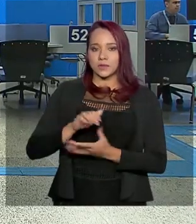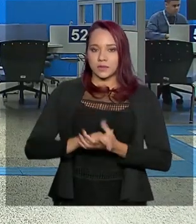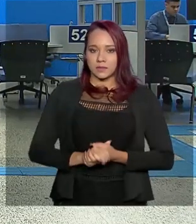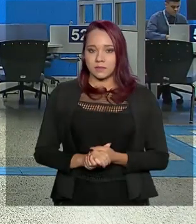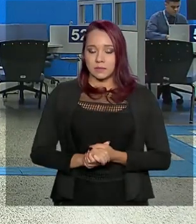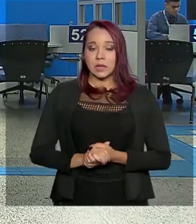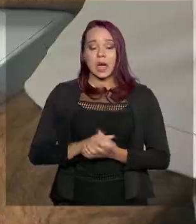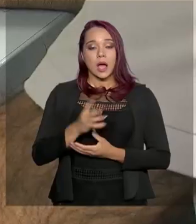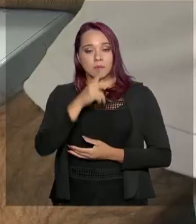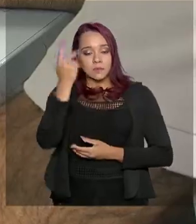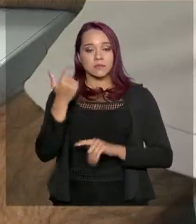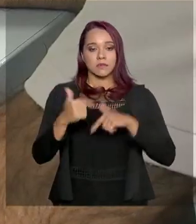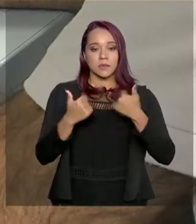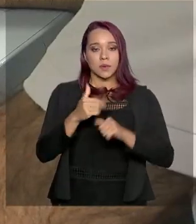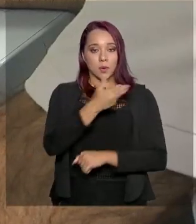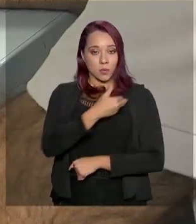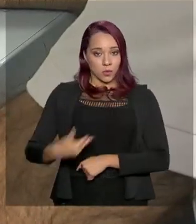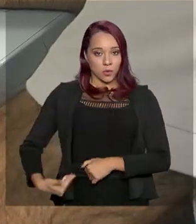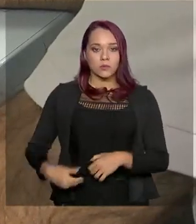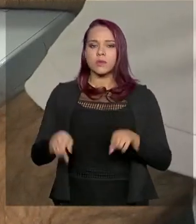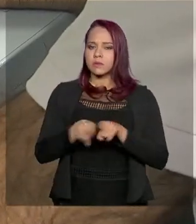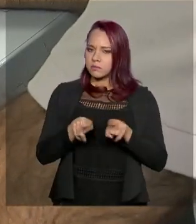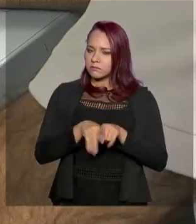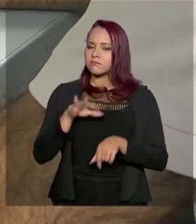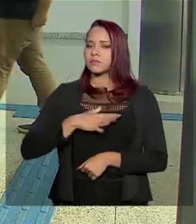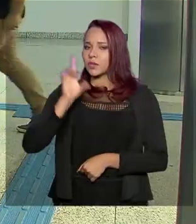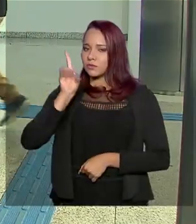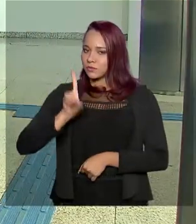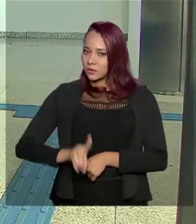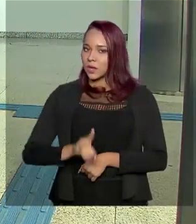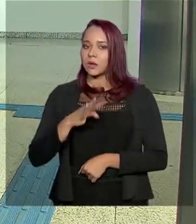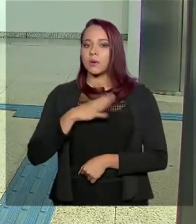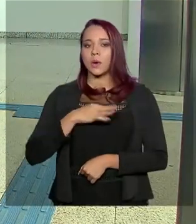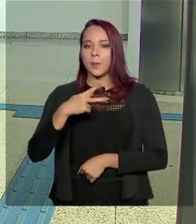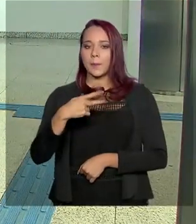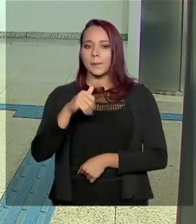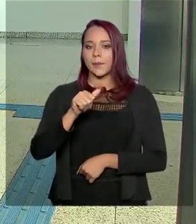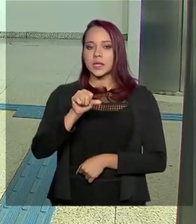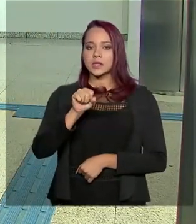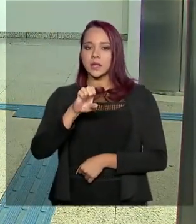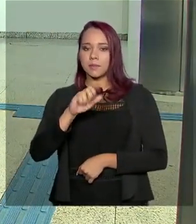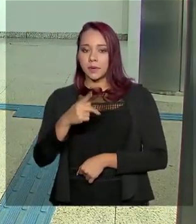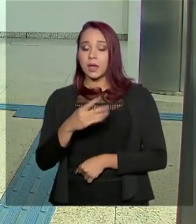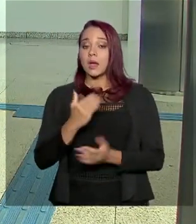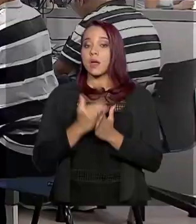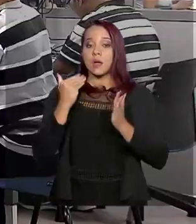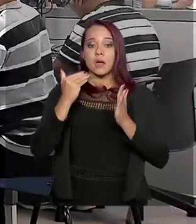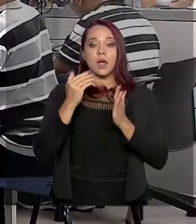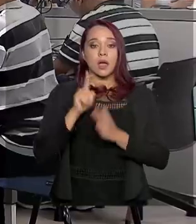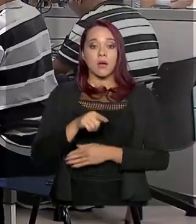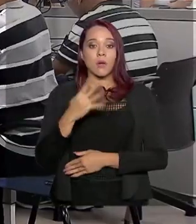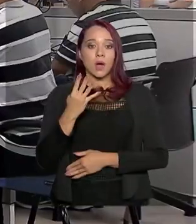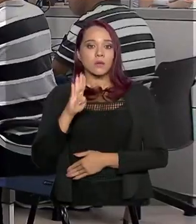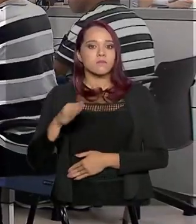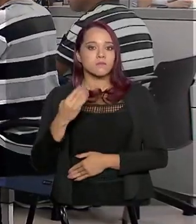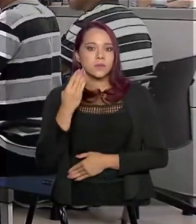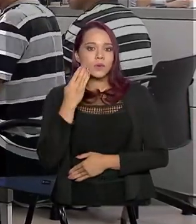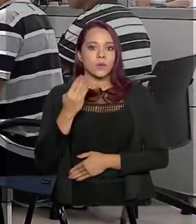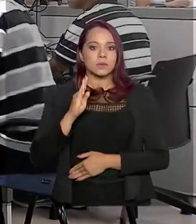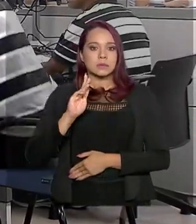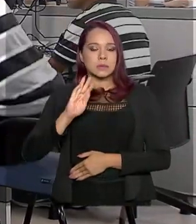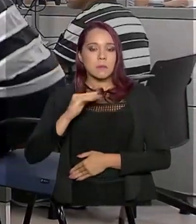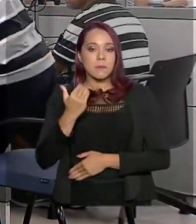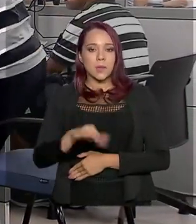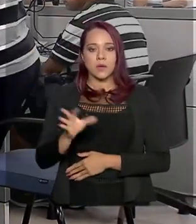da iniciativa pública também podem ter direito, nesse caso, ao PASEP. São 4 bilhões e meio de reais para 1